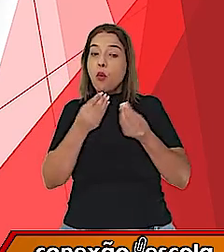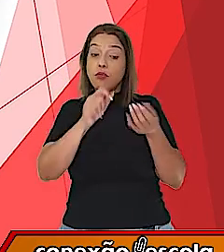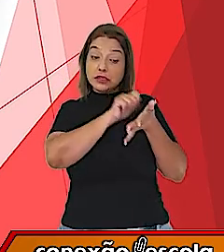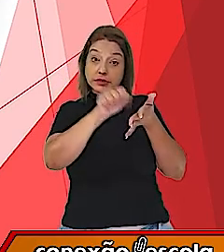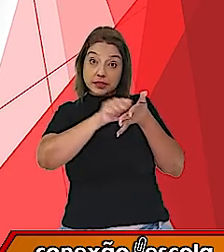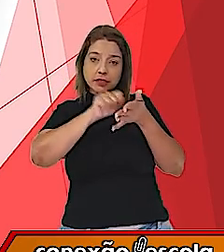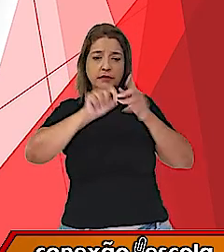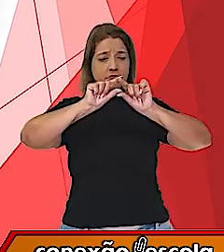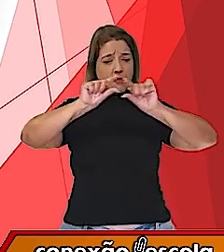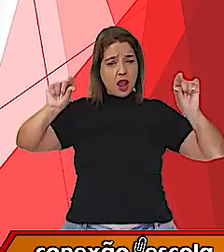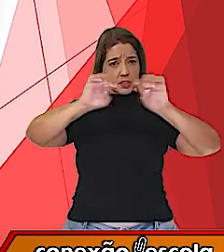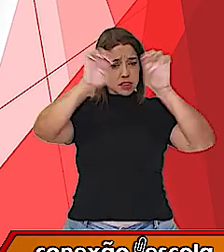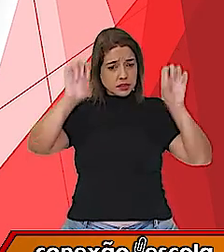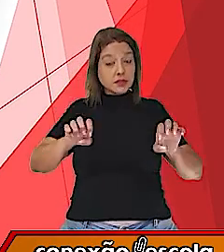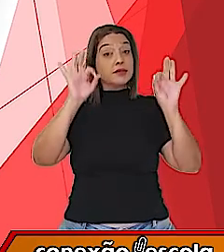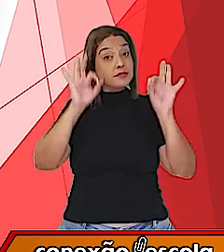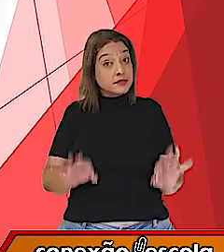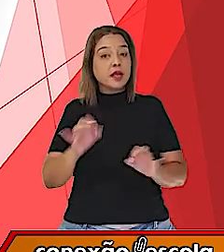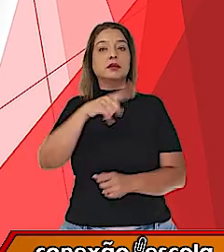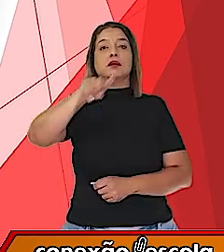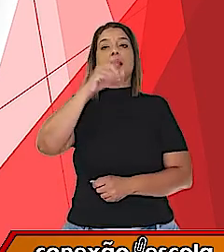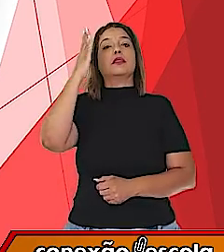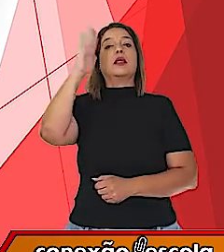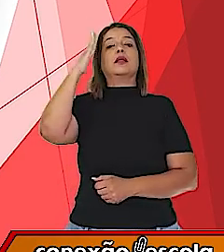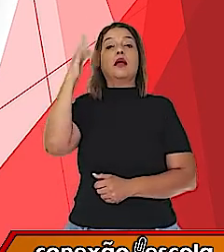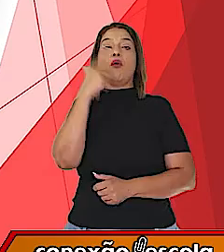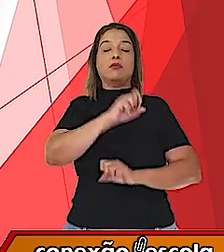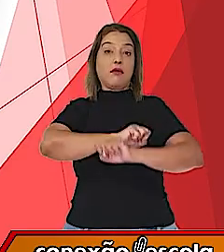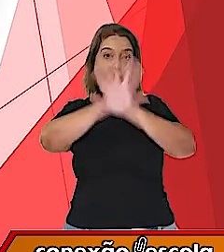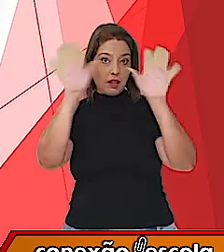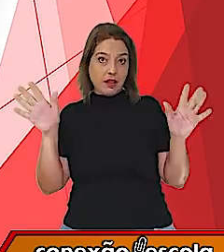uma estrutura que elimine essa ambiguidade.